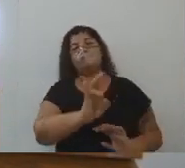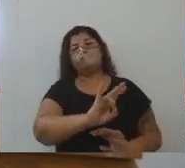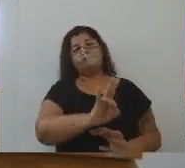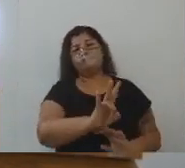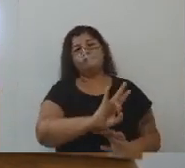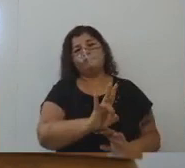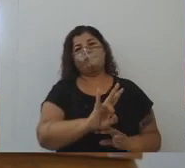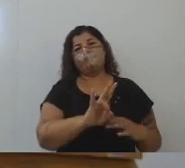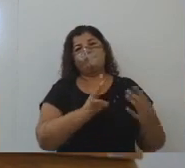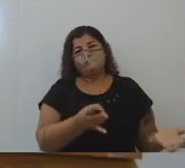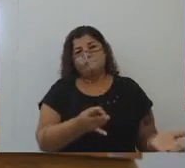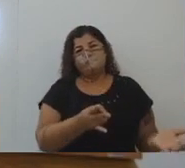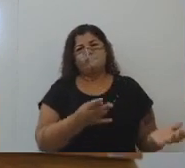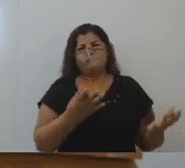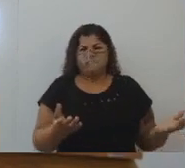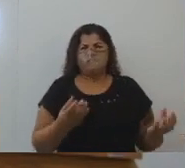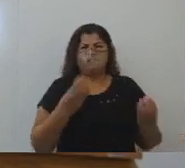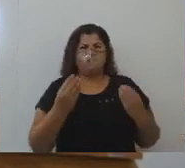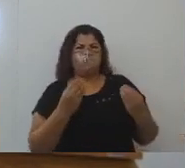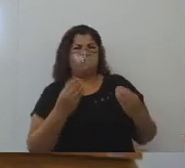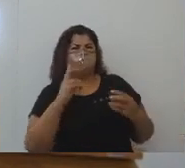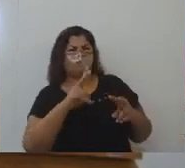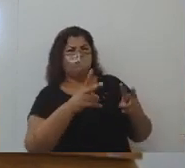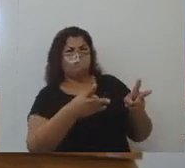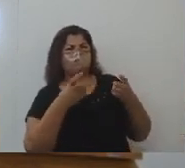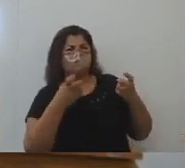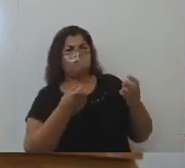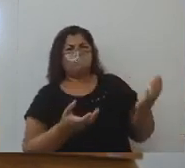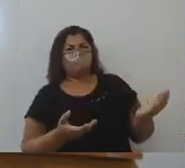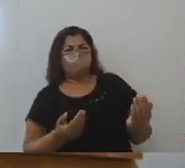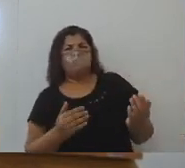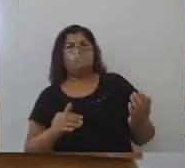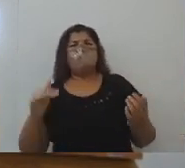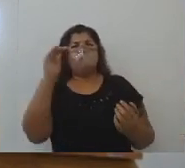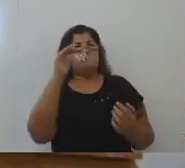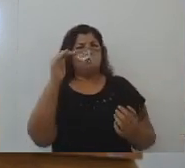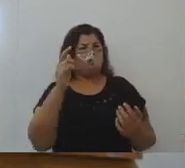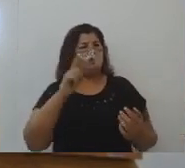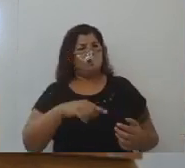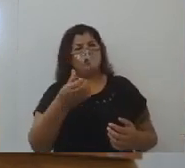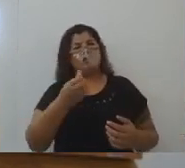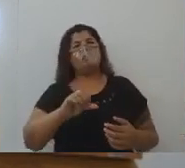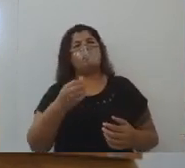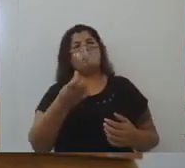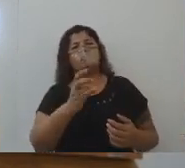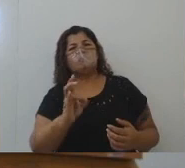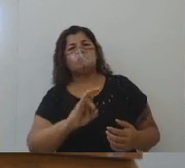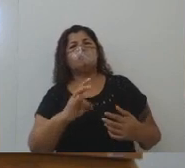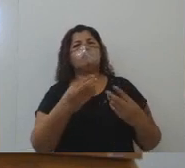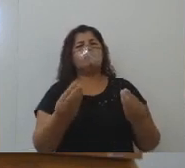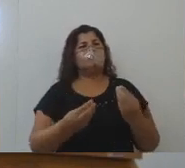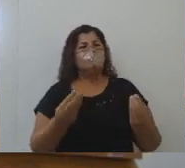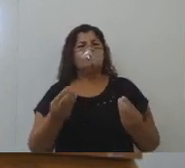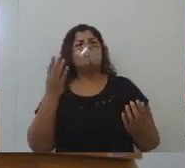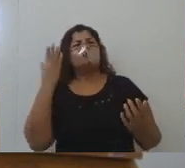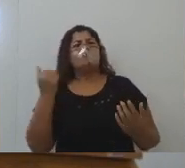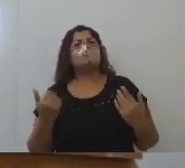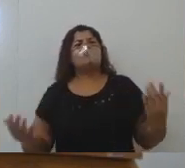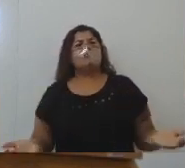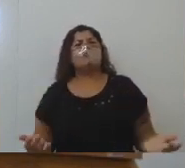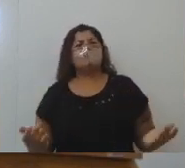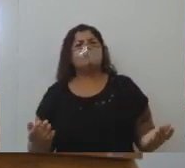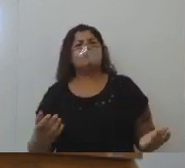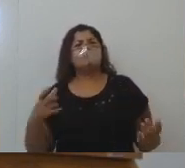que eu sei que um adolescente, um jovem, um homem, um adulto, ele é homossexual? O que é que caracteriza que essa pessoa, ela